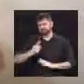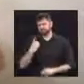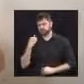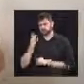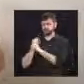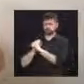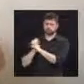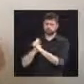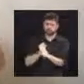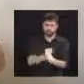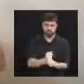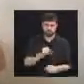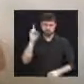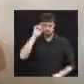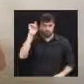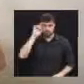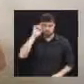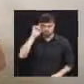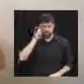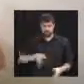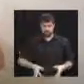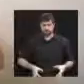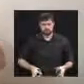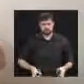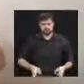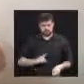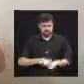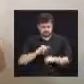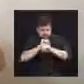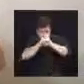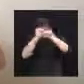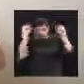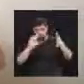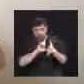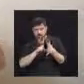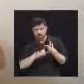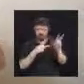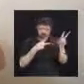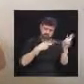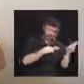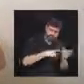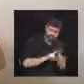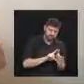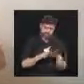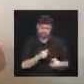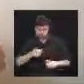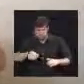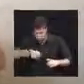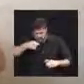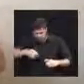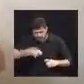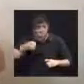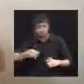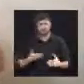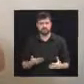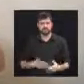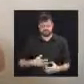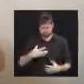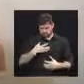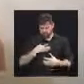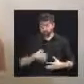consigo parar. Todo dia tem que meditar. Quando acordo, quando durmo, na hora das principais